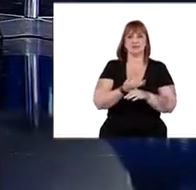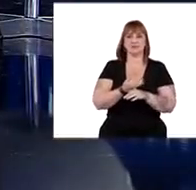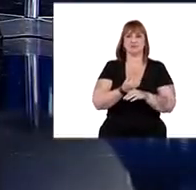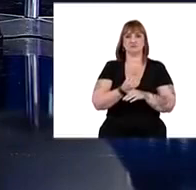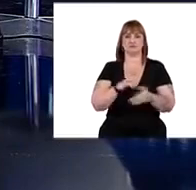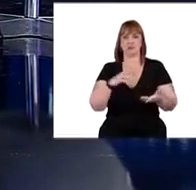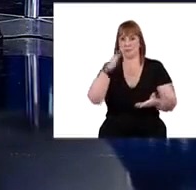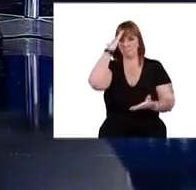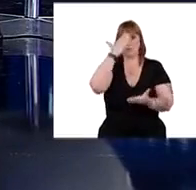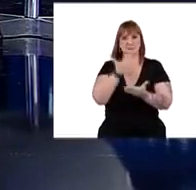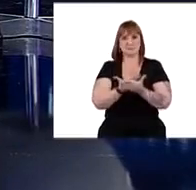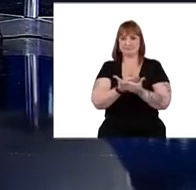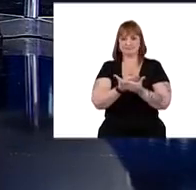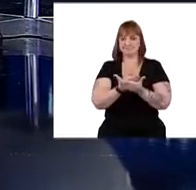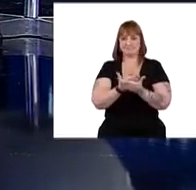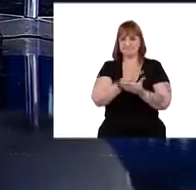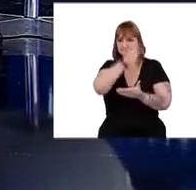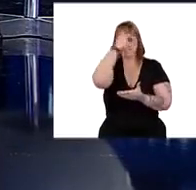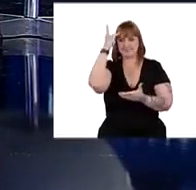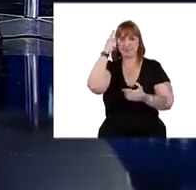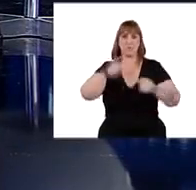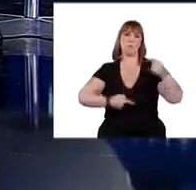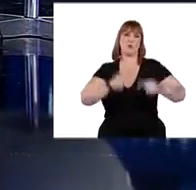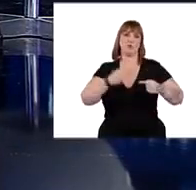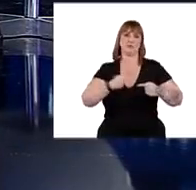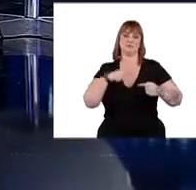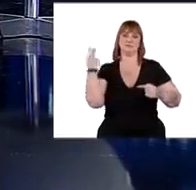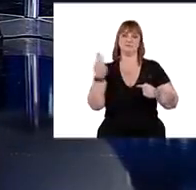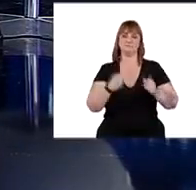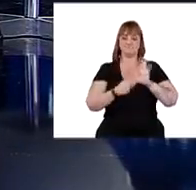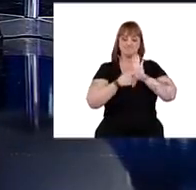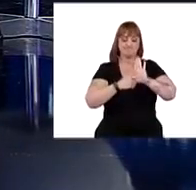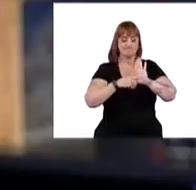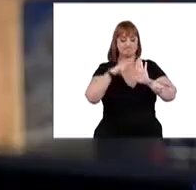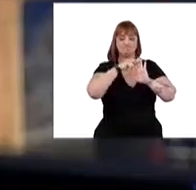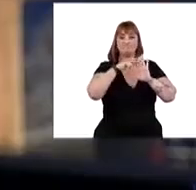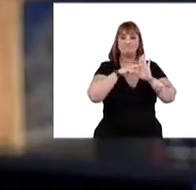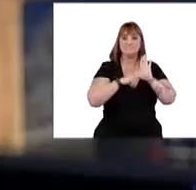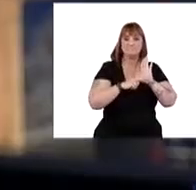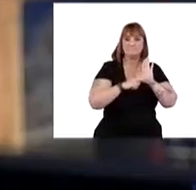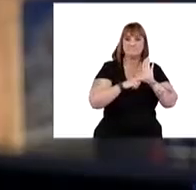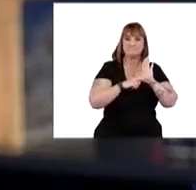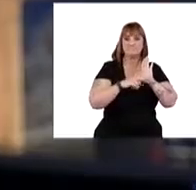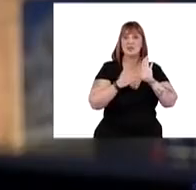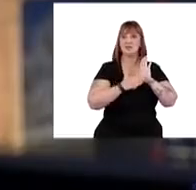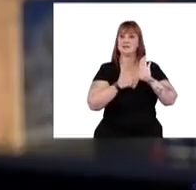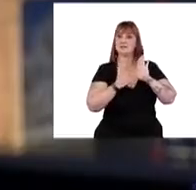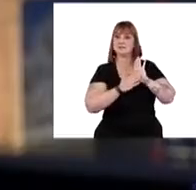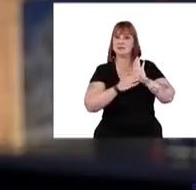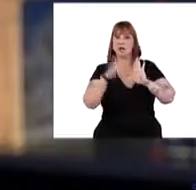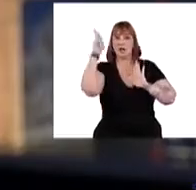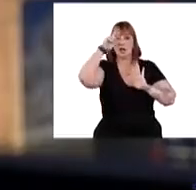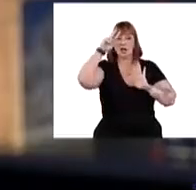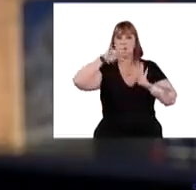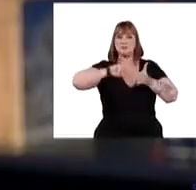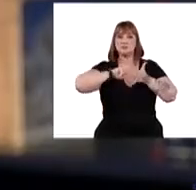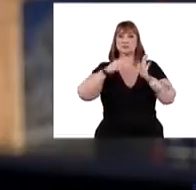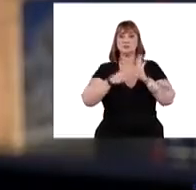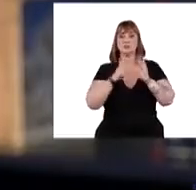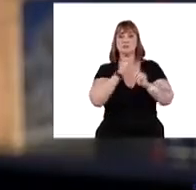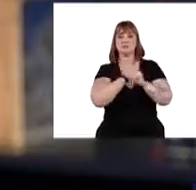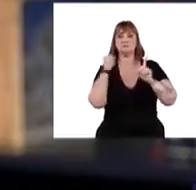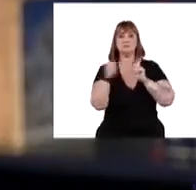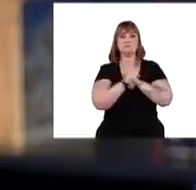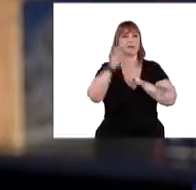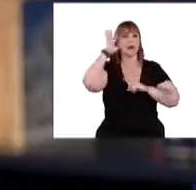na política, né? E a gente está trazendo aí essas pautas históricas, né, e que são significativas para a sociedade